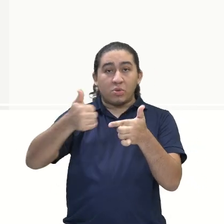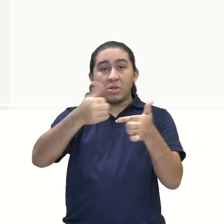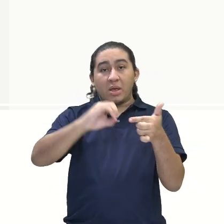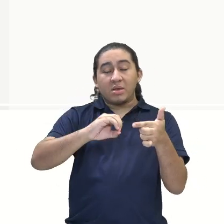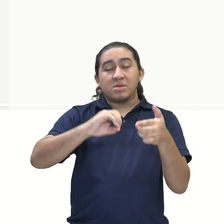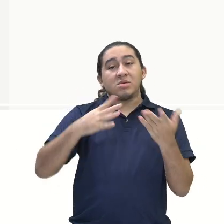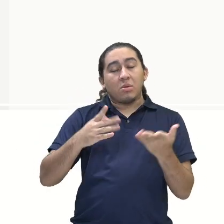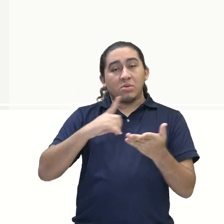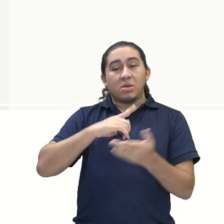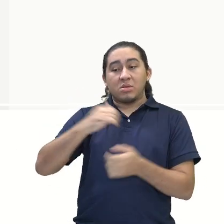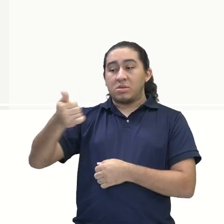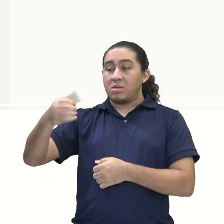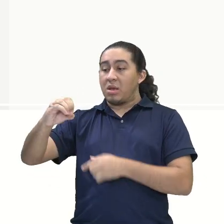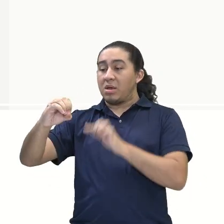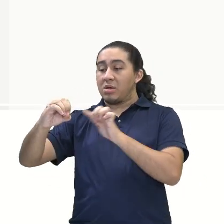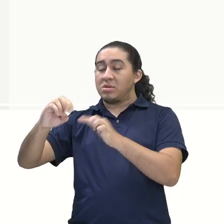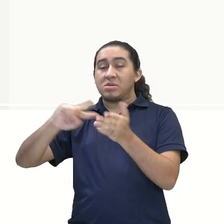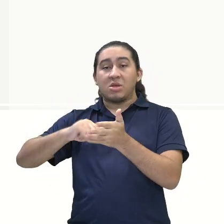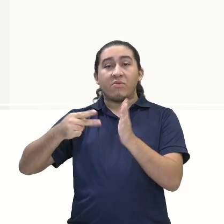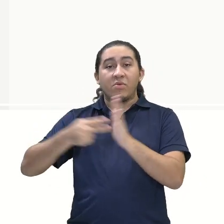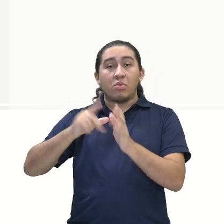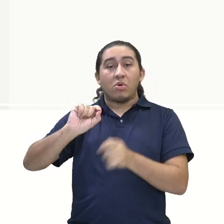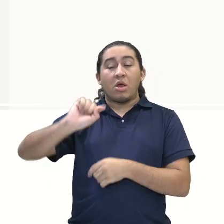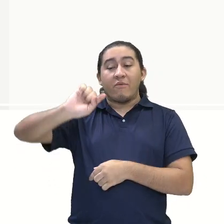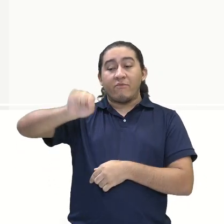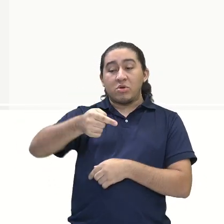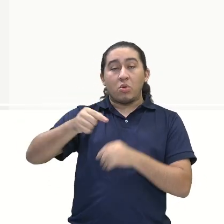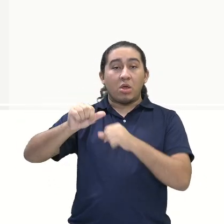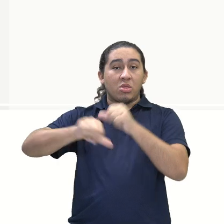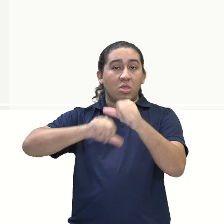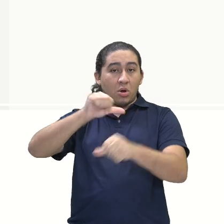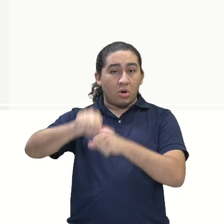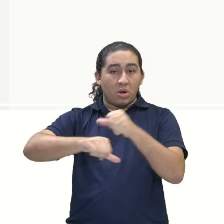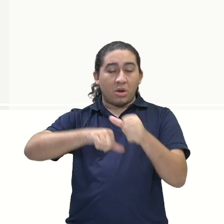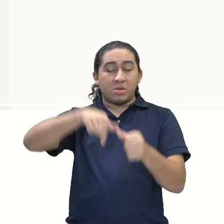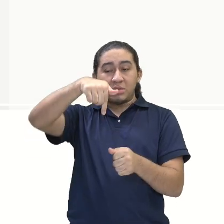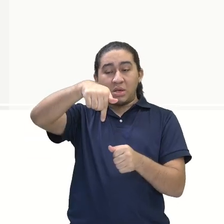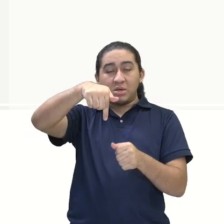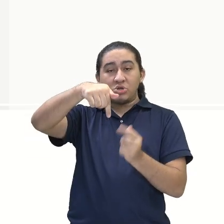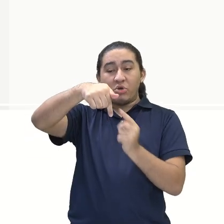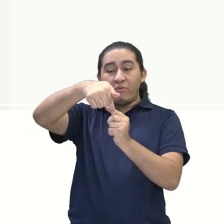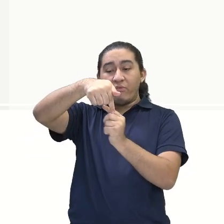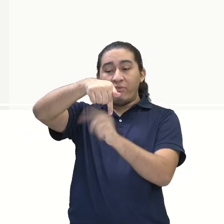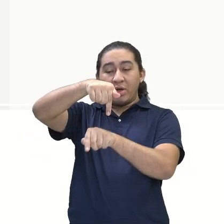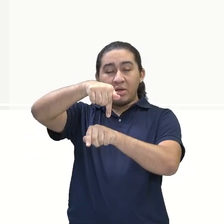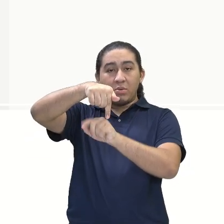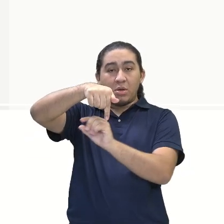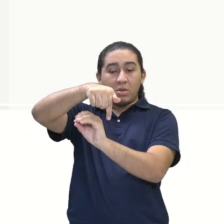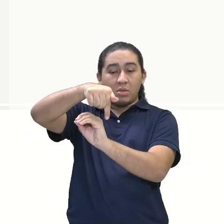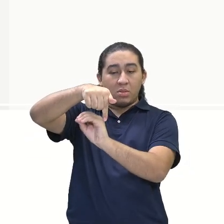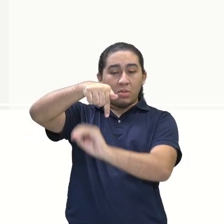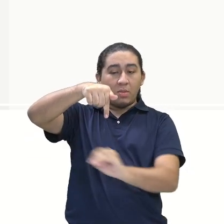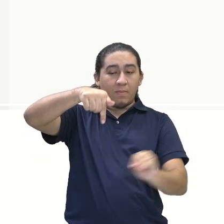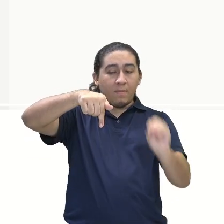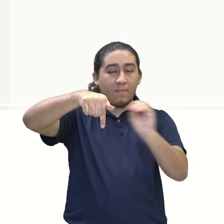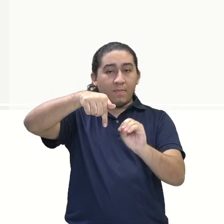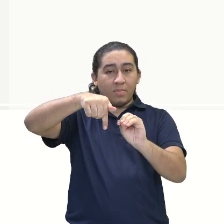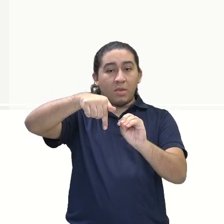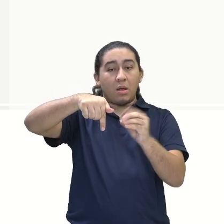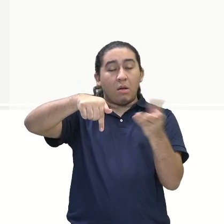vou andar uma vez com a vírgula para frente do número. Então, vai ficar aqui, ó, vírgula